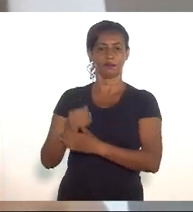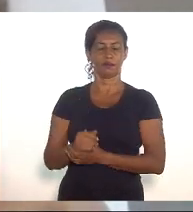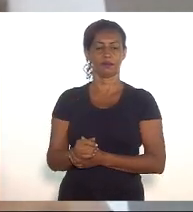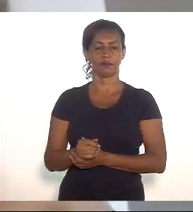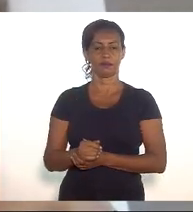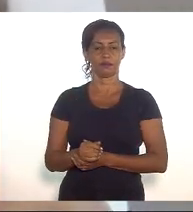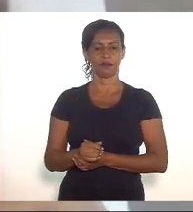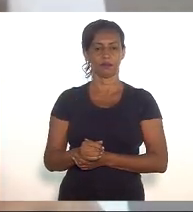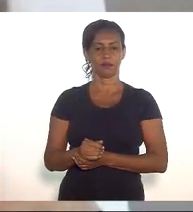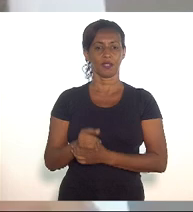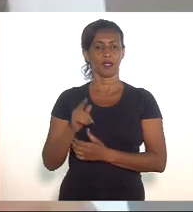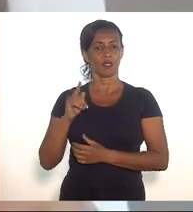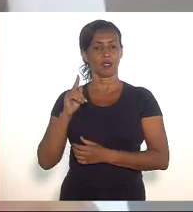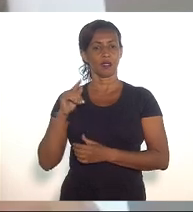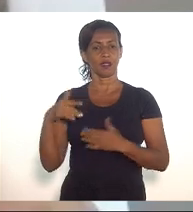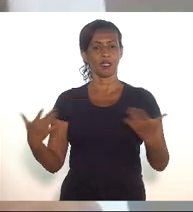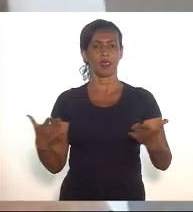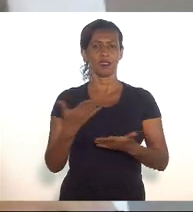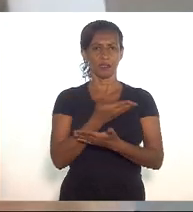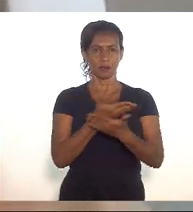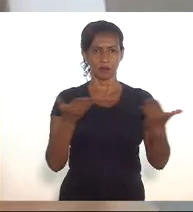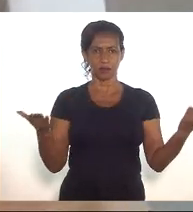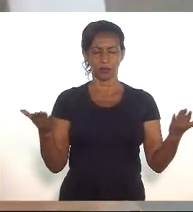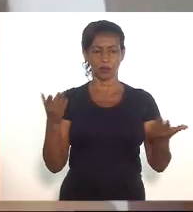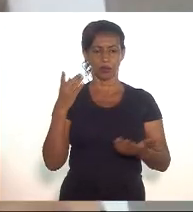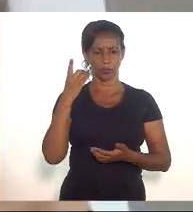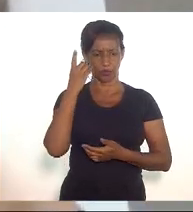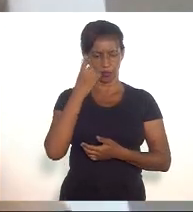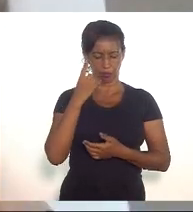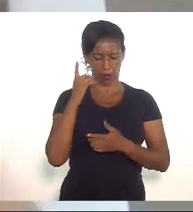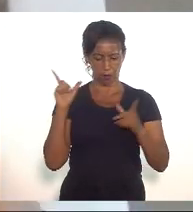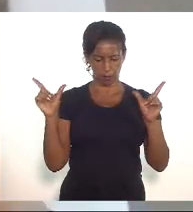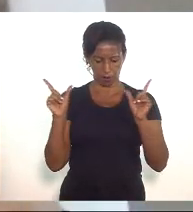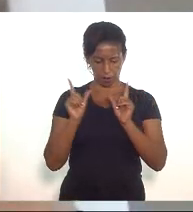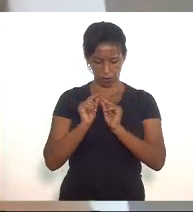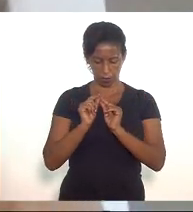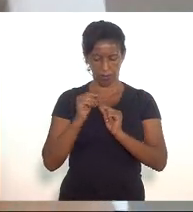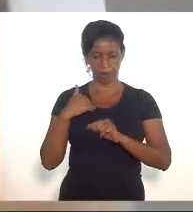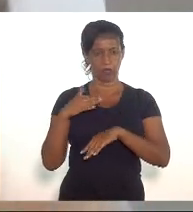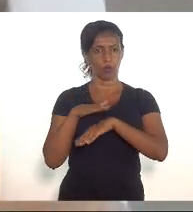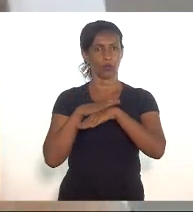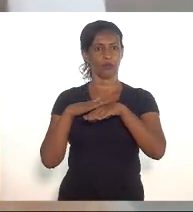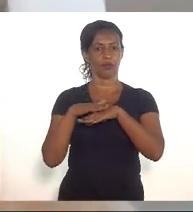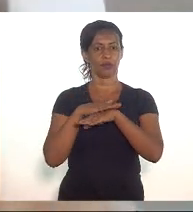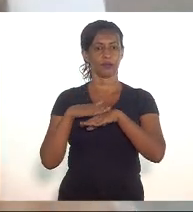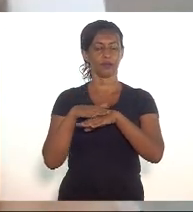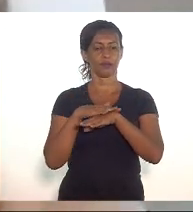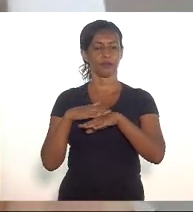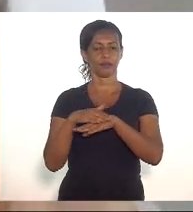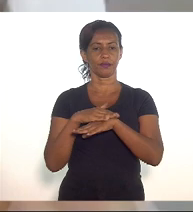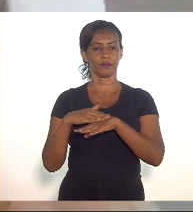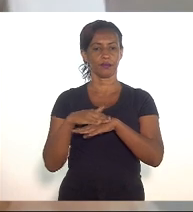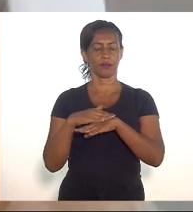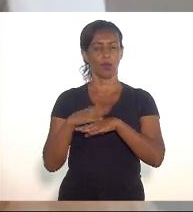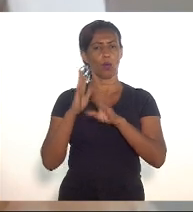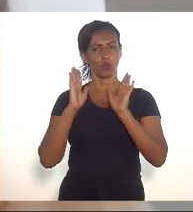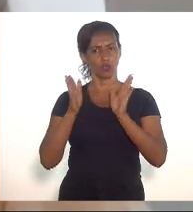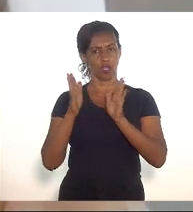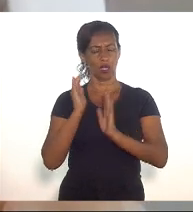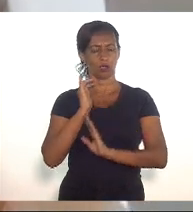E aí, senhores, para concluir um pouco mais essa minha conversa, como eu havia